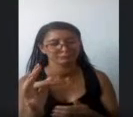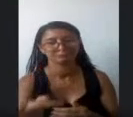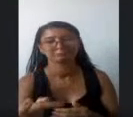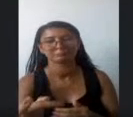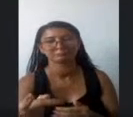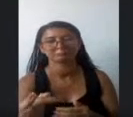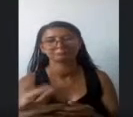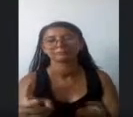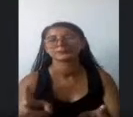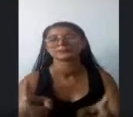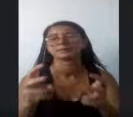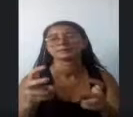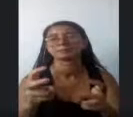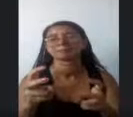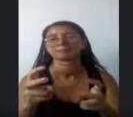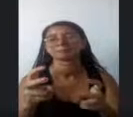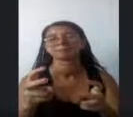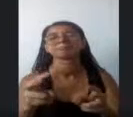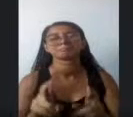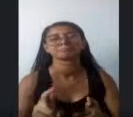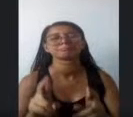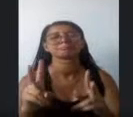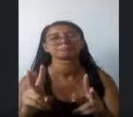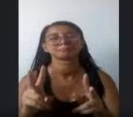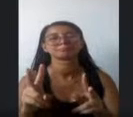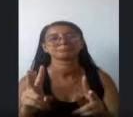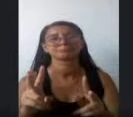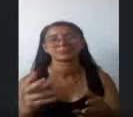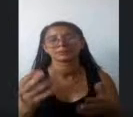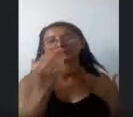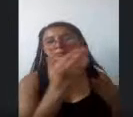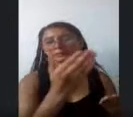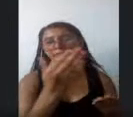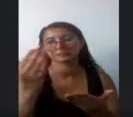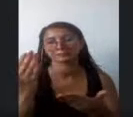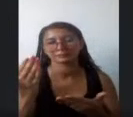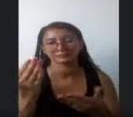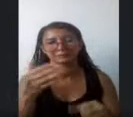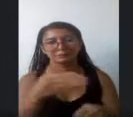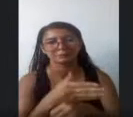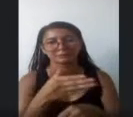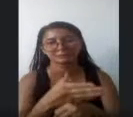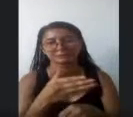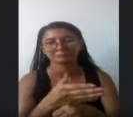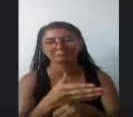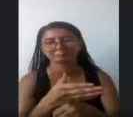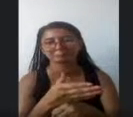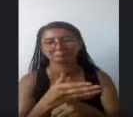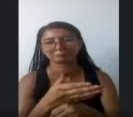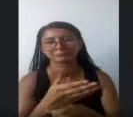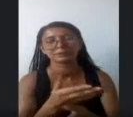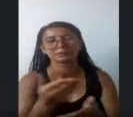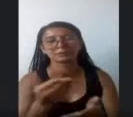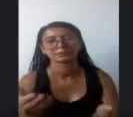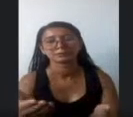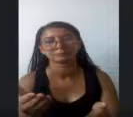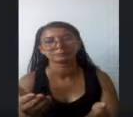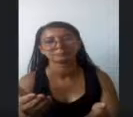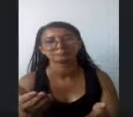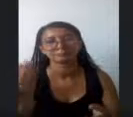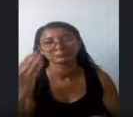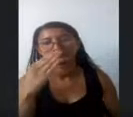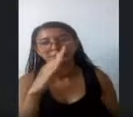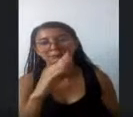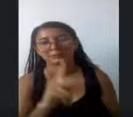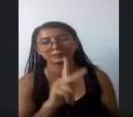Então, achei extremamente importante, agradeço a todos, a participação de todos, em especial a Kécio e Ana Cristina, Esdras